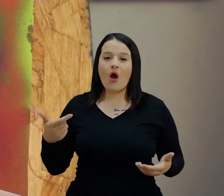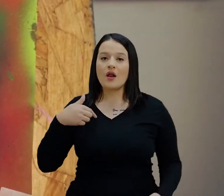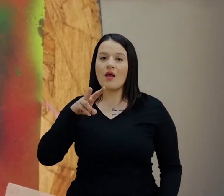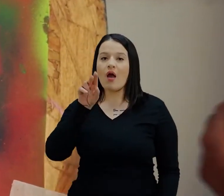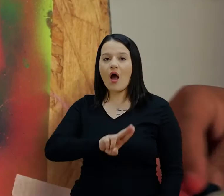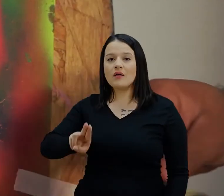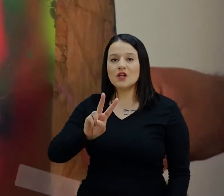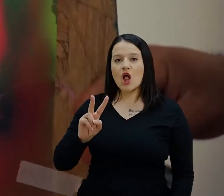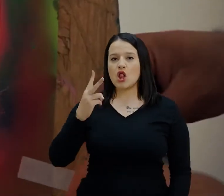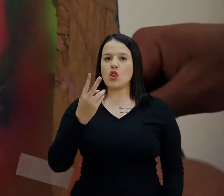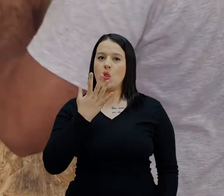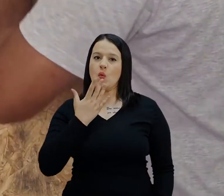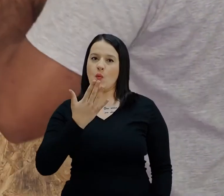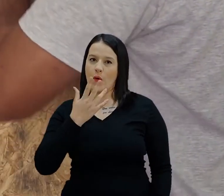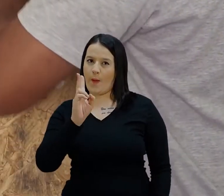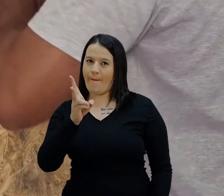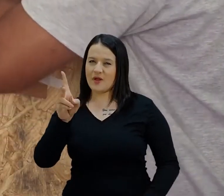usar duas cores no mesmo stencil,